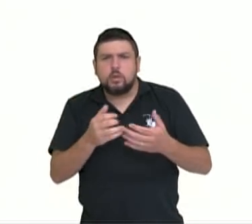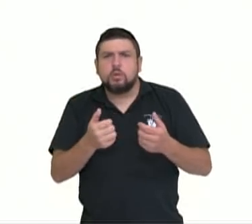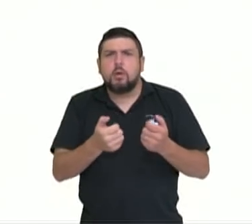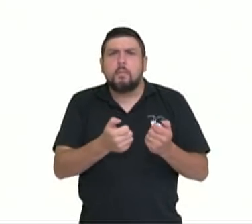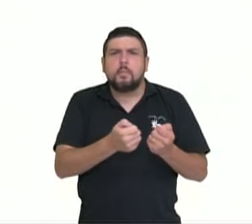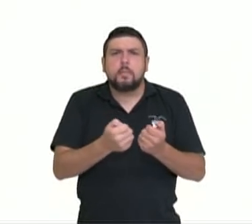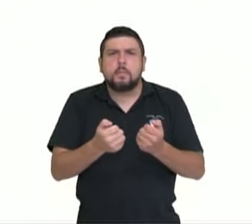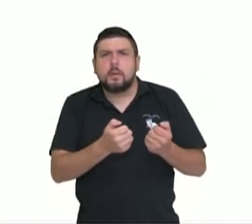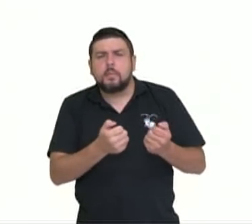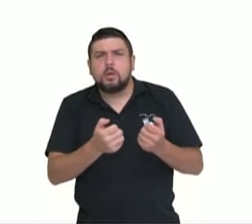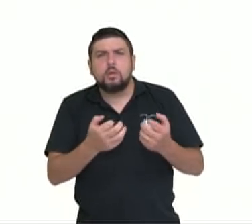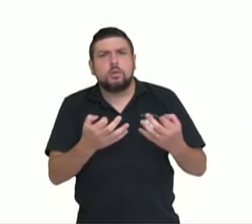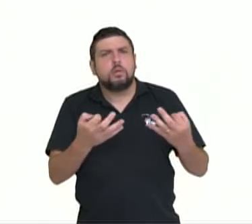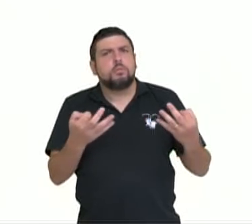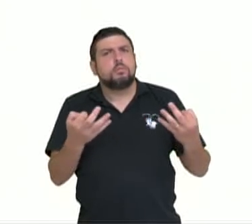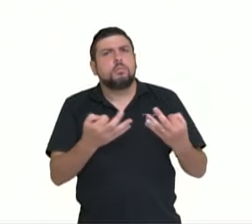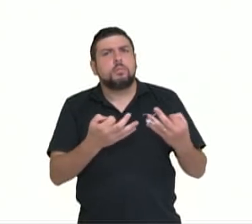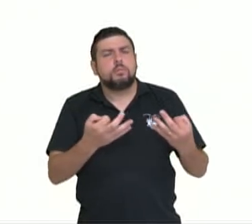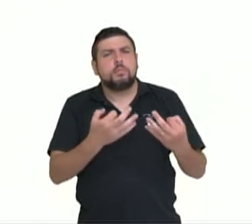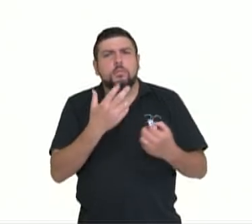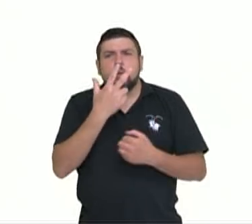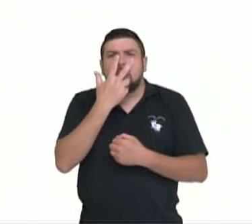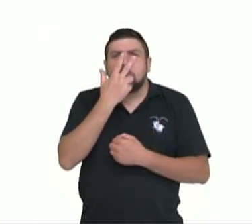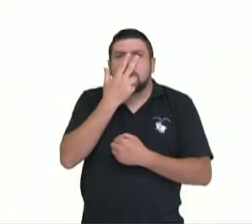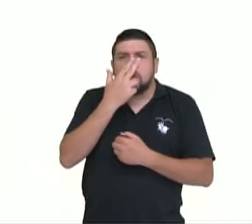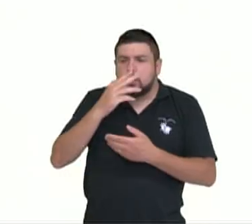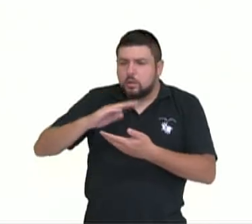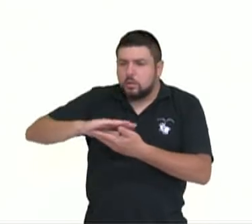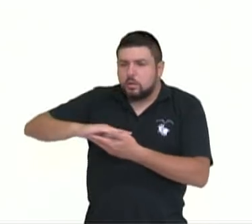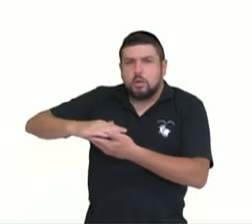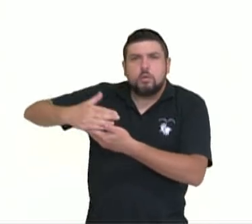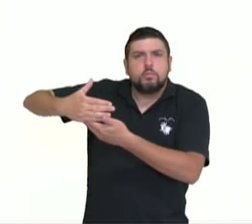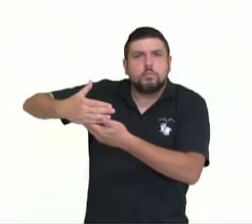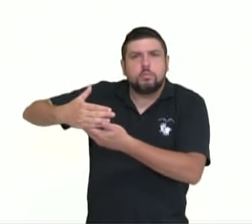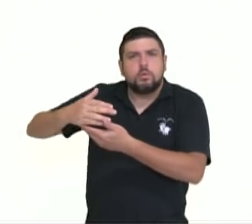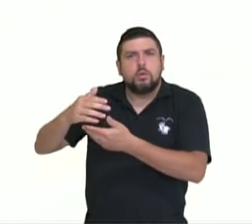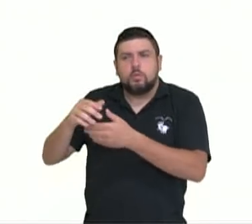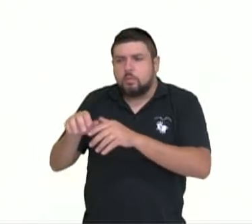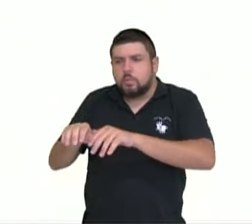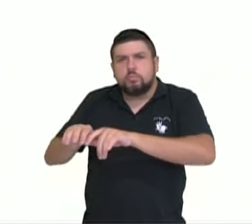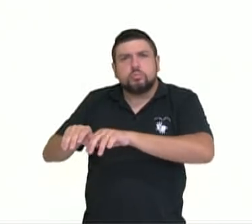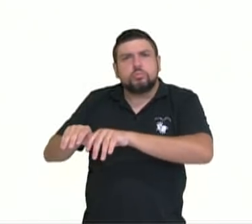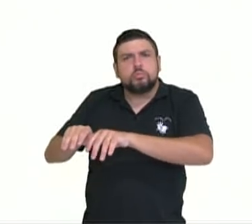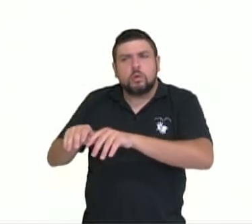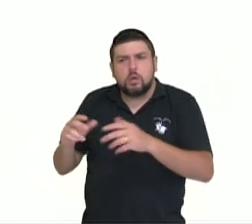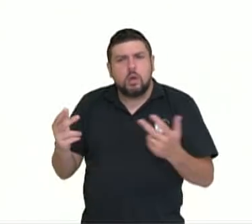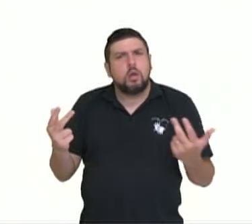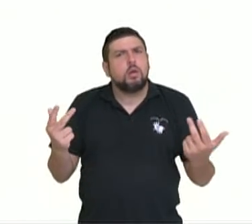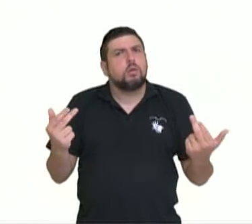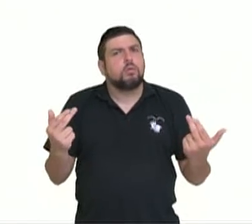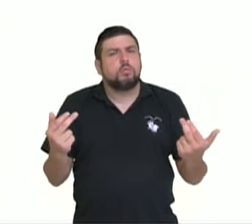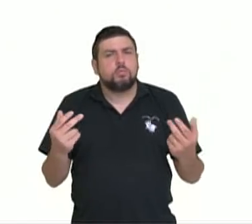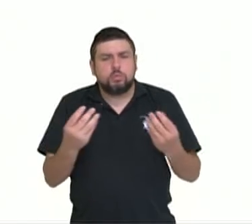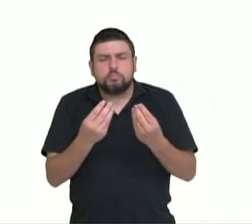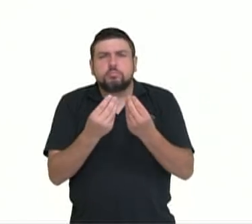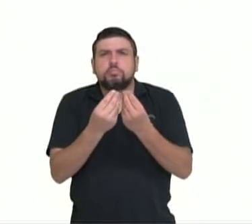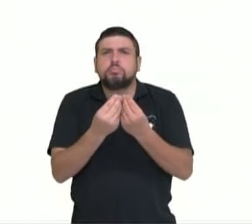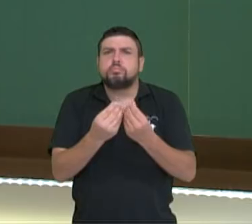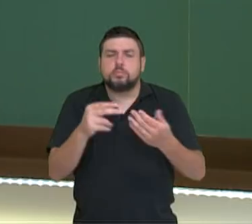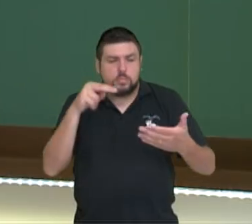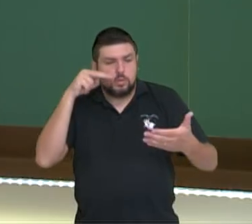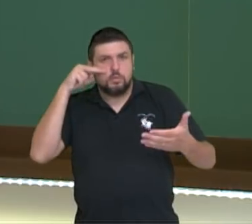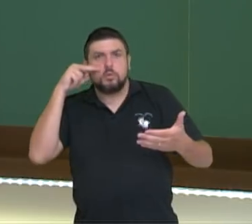quanto nos vídeos de notebooks ou de telefones, né? Então, a qualidade gráfica dos